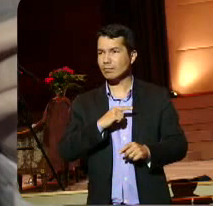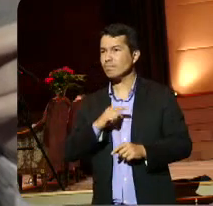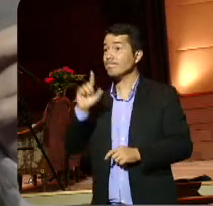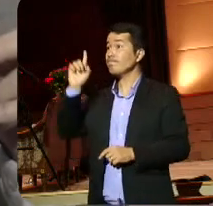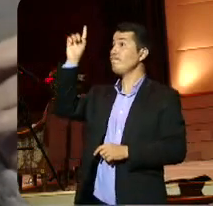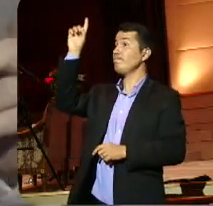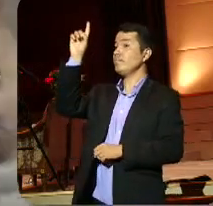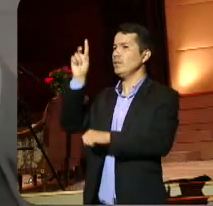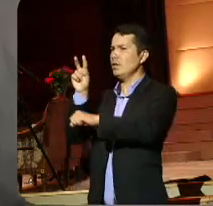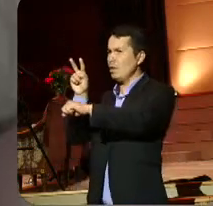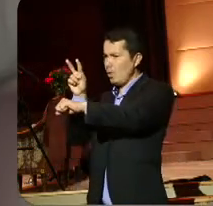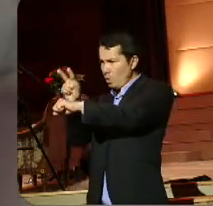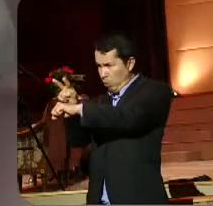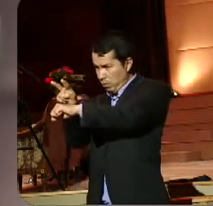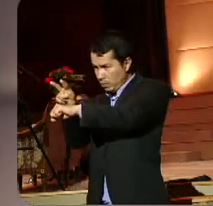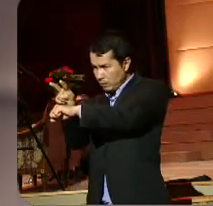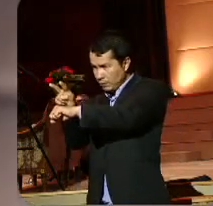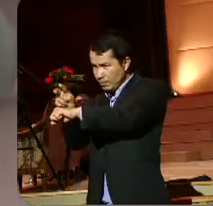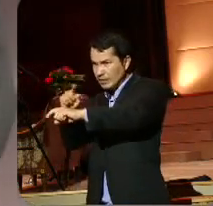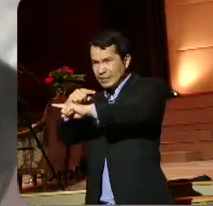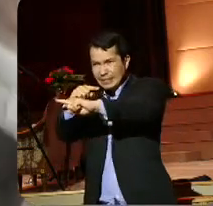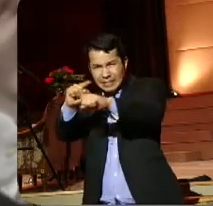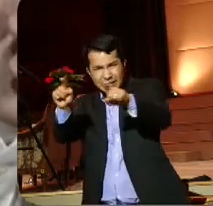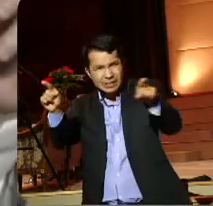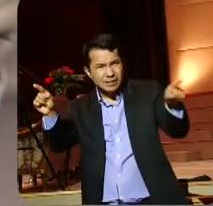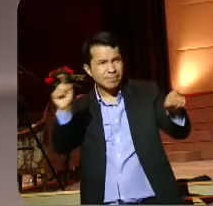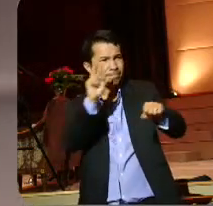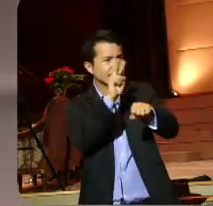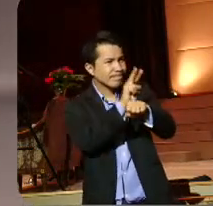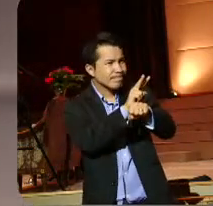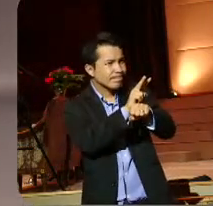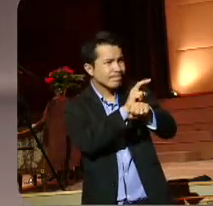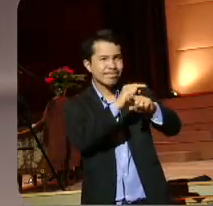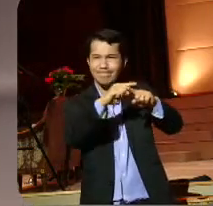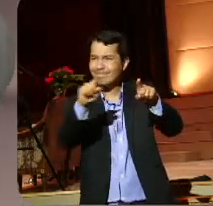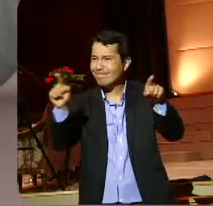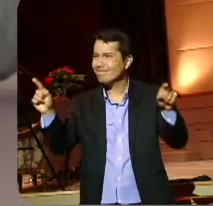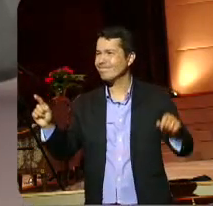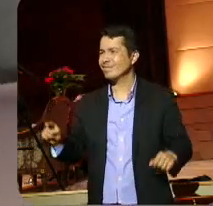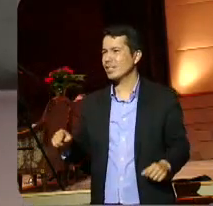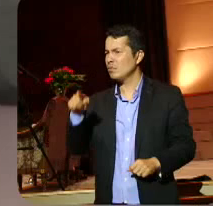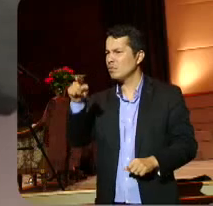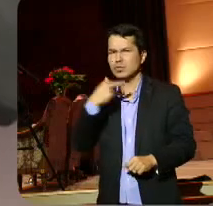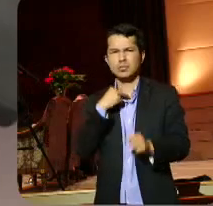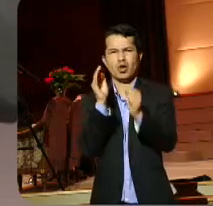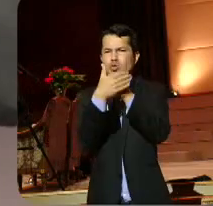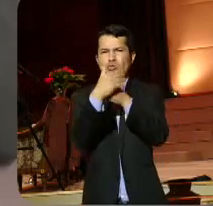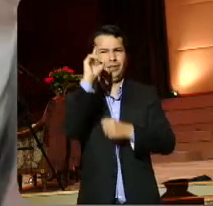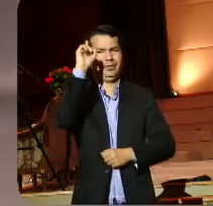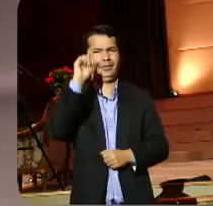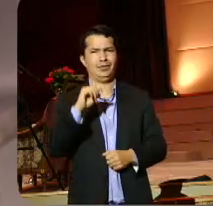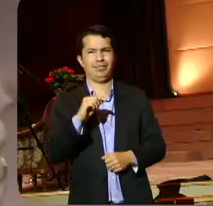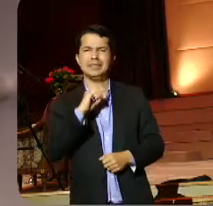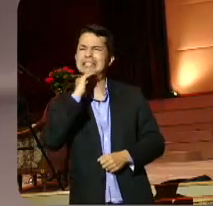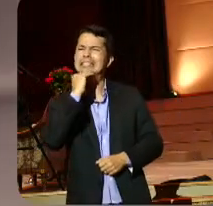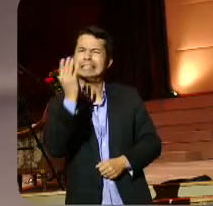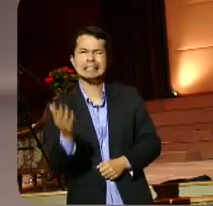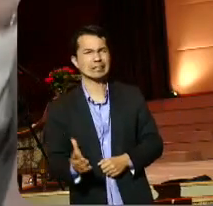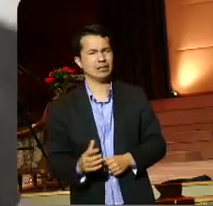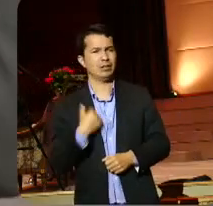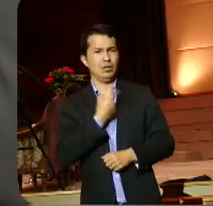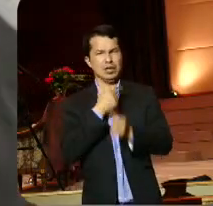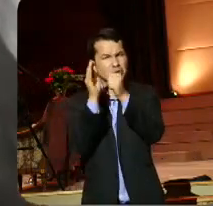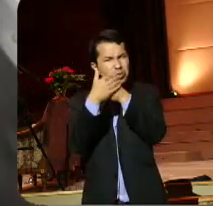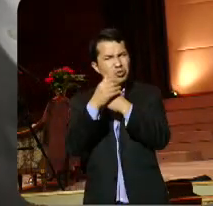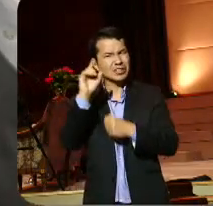tem condições de estar em todos os lugares ao mesmo tempo, por causa da sua infinita grandeza,